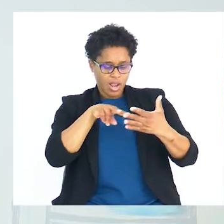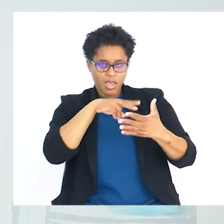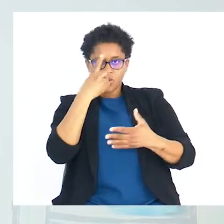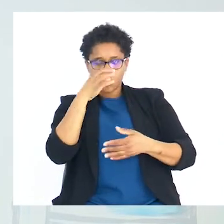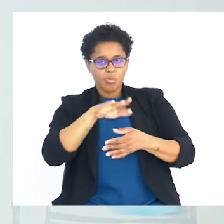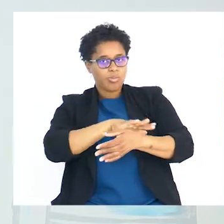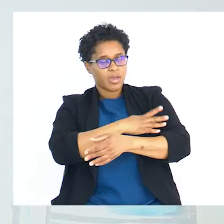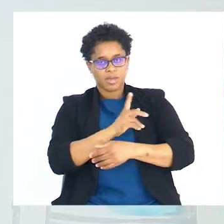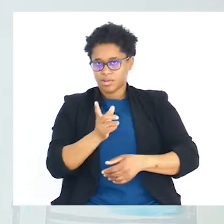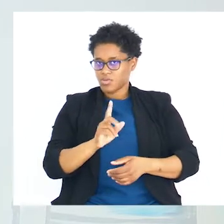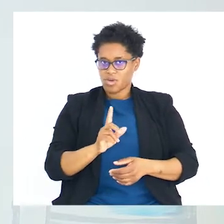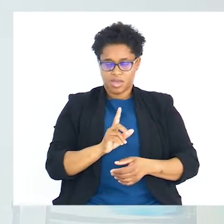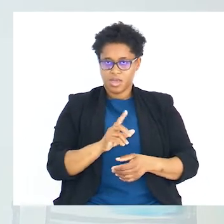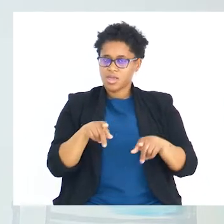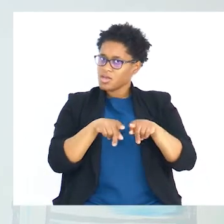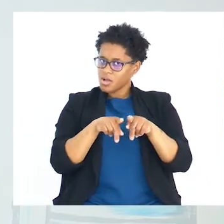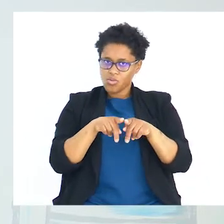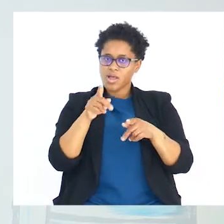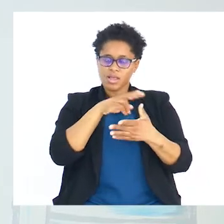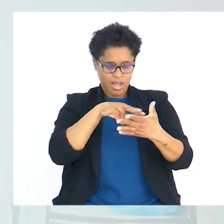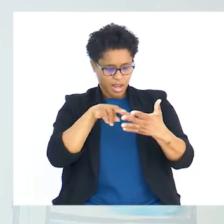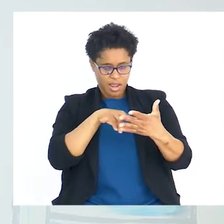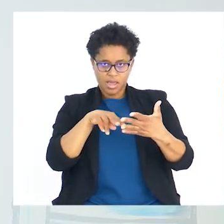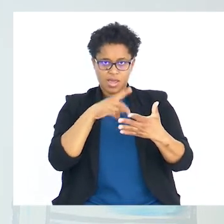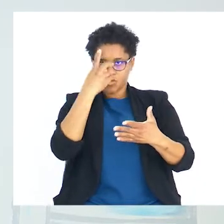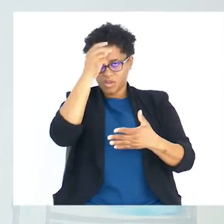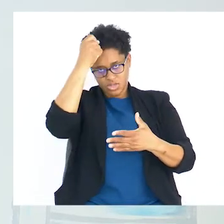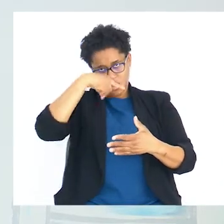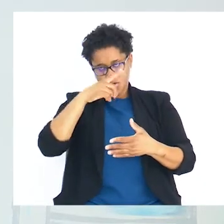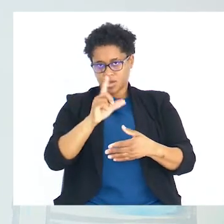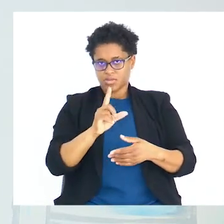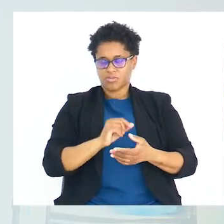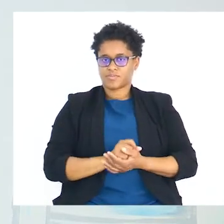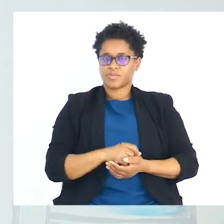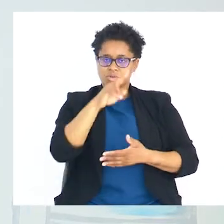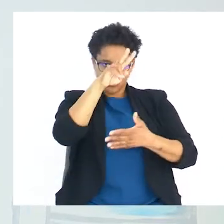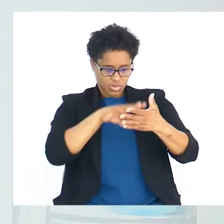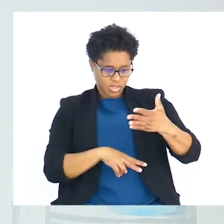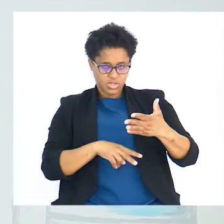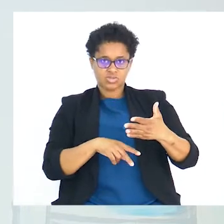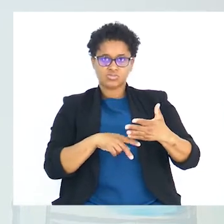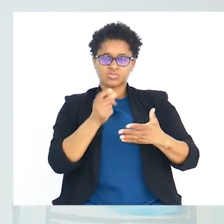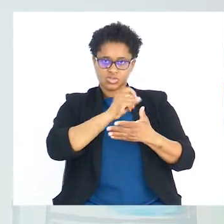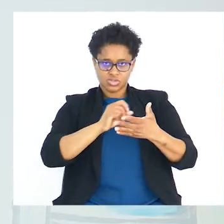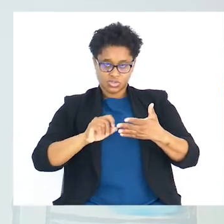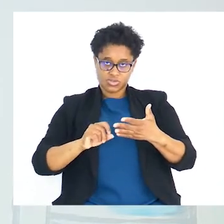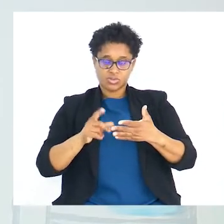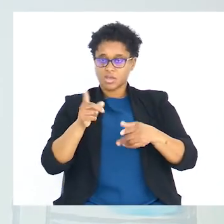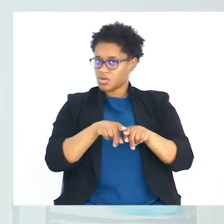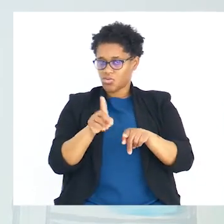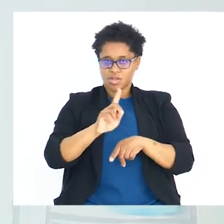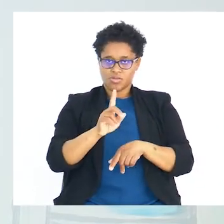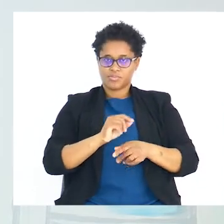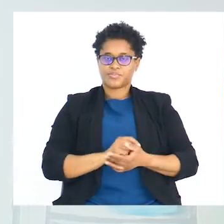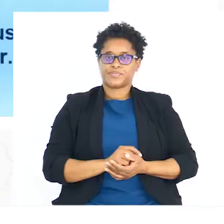poema não é o mesmo que ler uma história, um texto narrativo. É o mesmo? Não